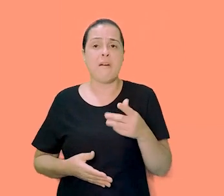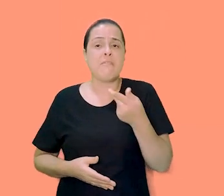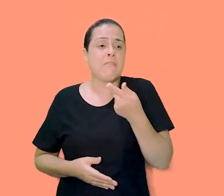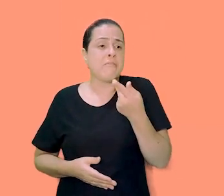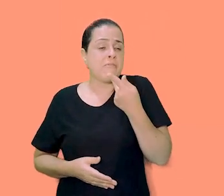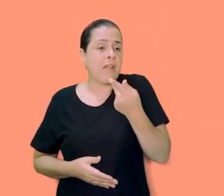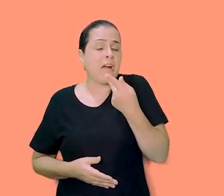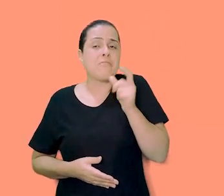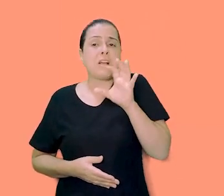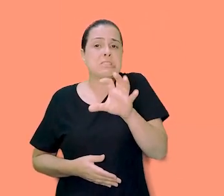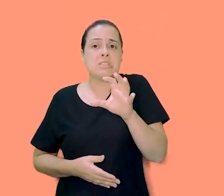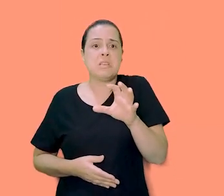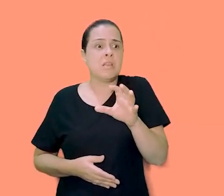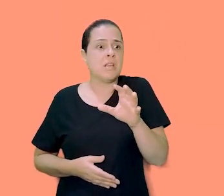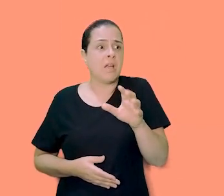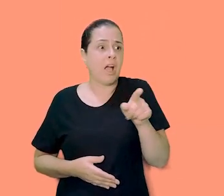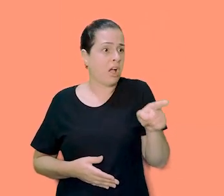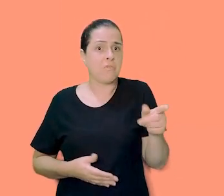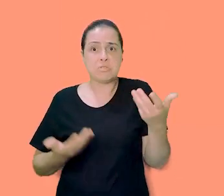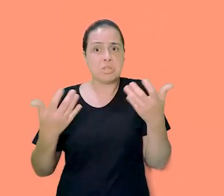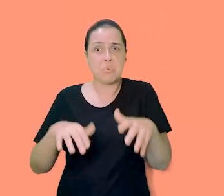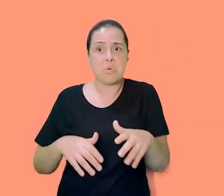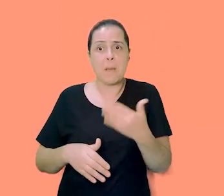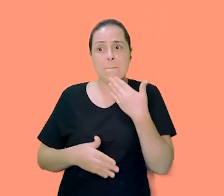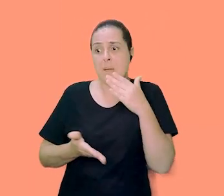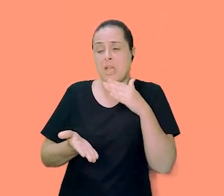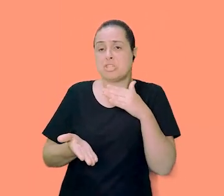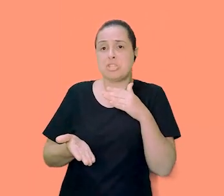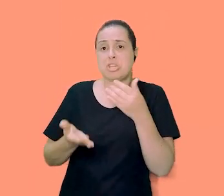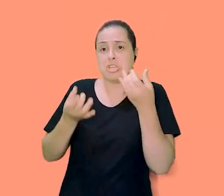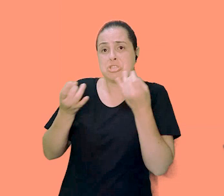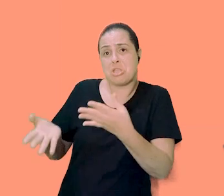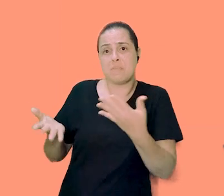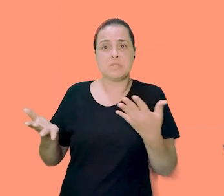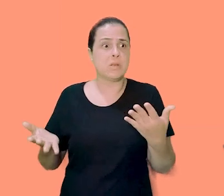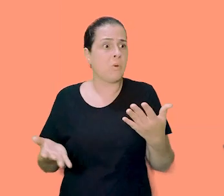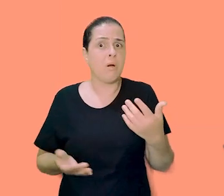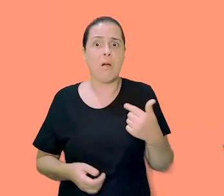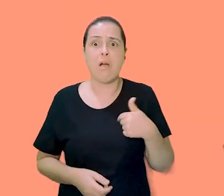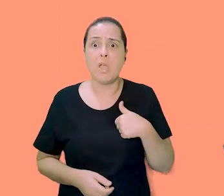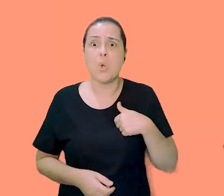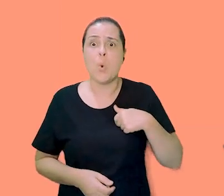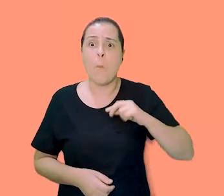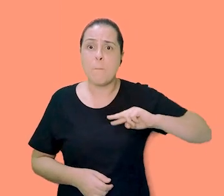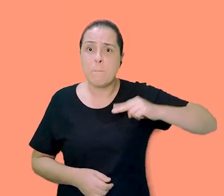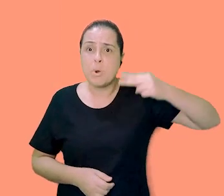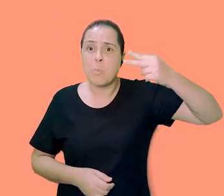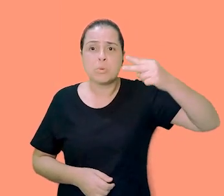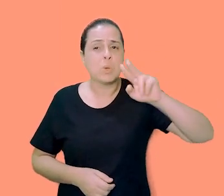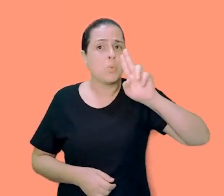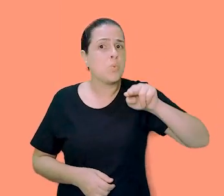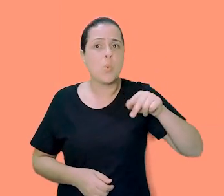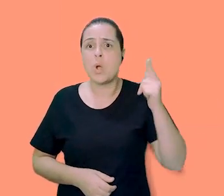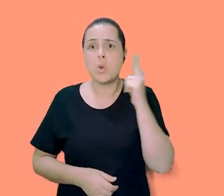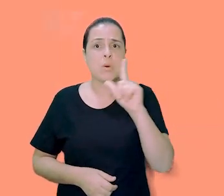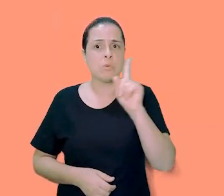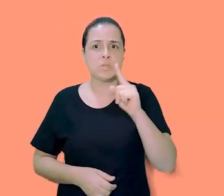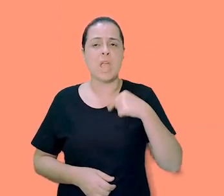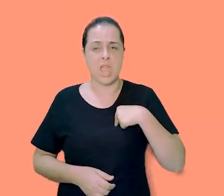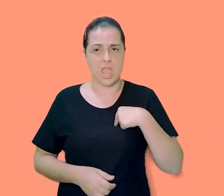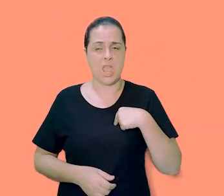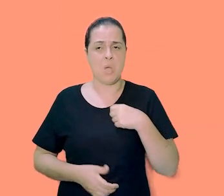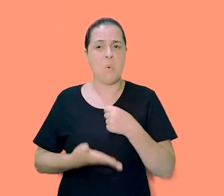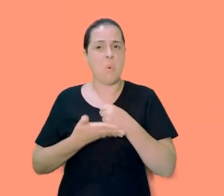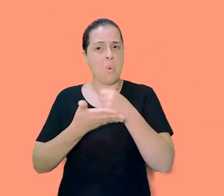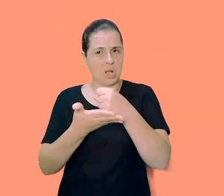você pede demissão. É o tipo de forma que lidavam com questões de você nunca conseguir se promover, e eu saí do cargo de